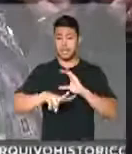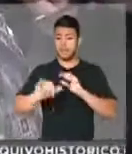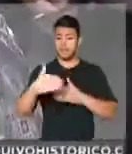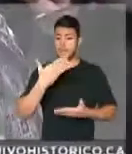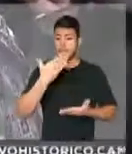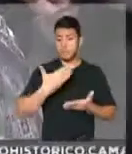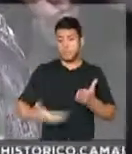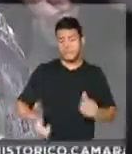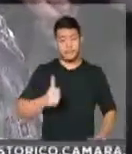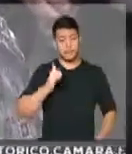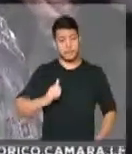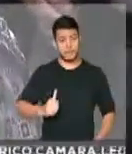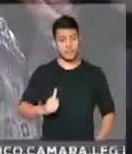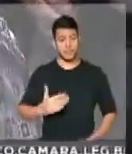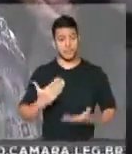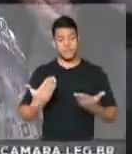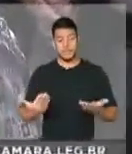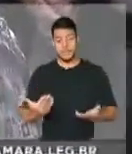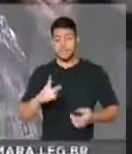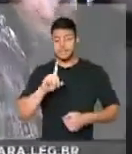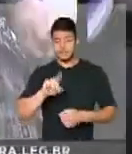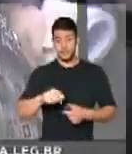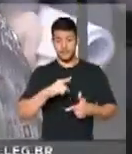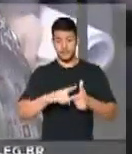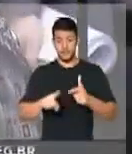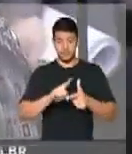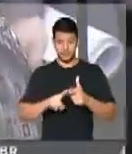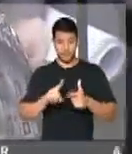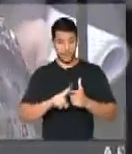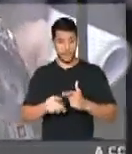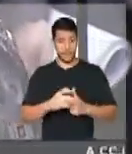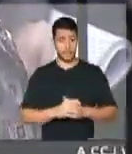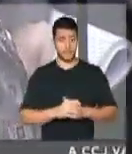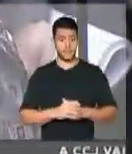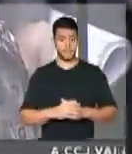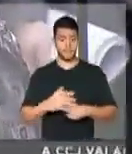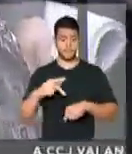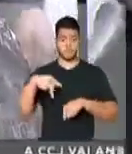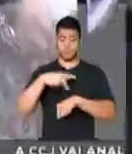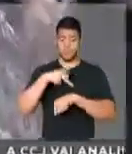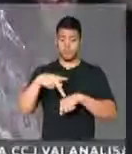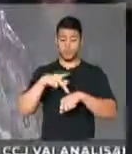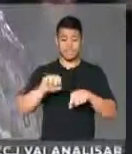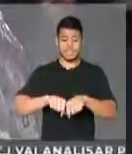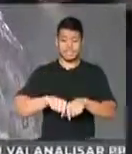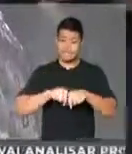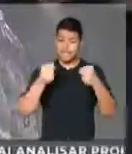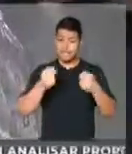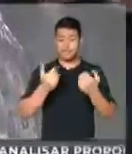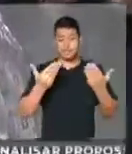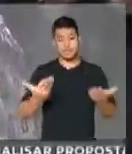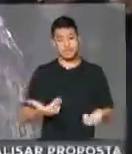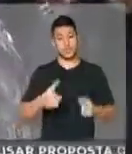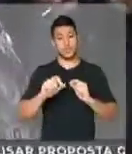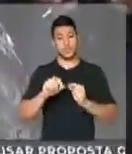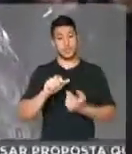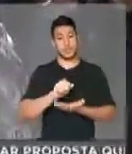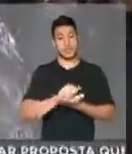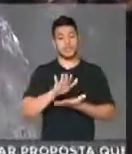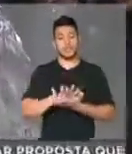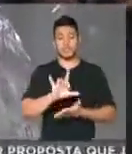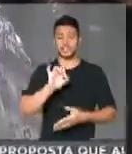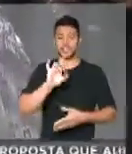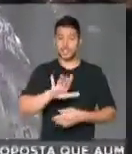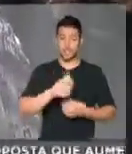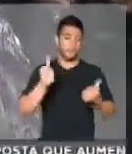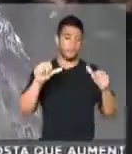toda a produção da pesquisa científica do nosso país. O país está quebrando e a agenda recessiva e ultraliberal só